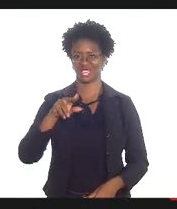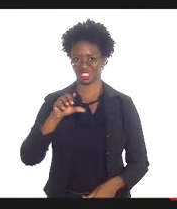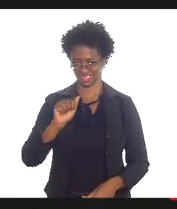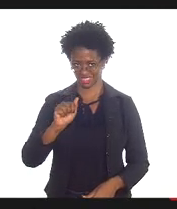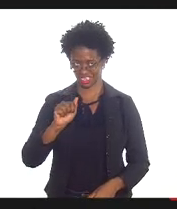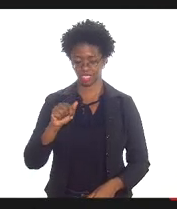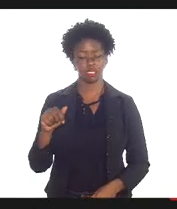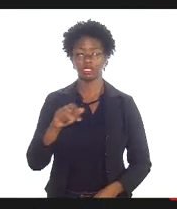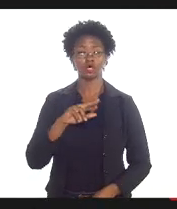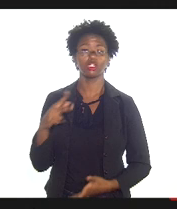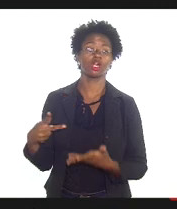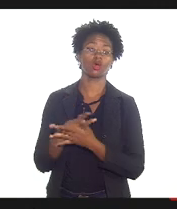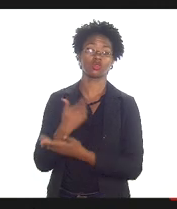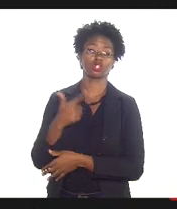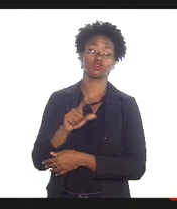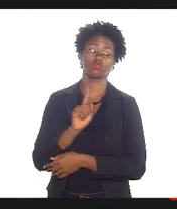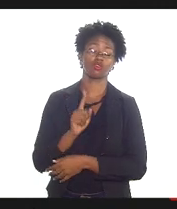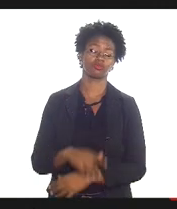Né?